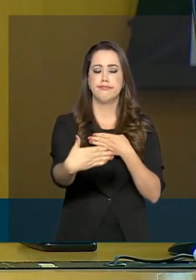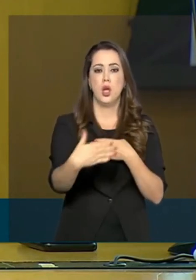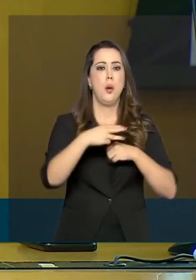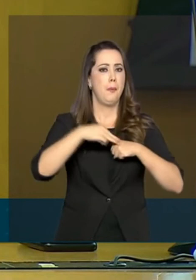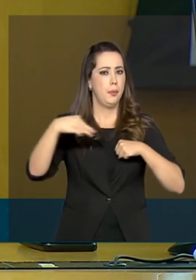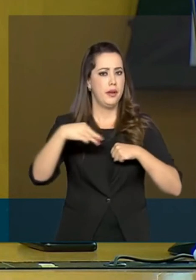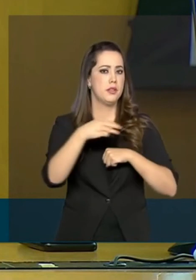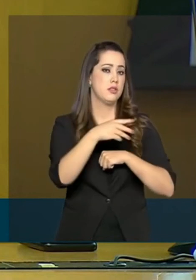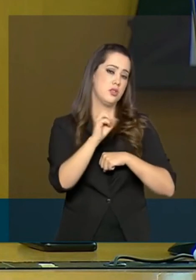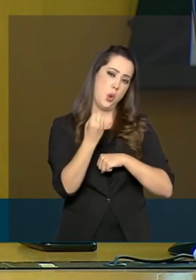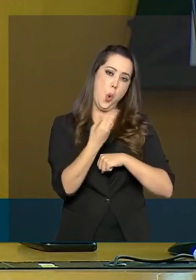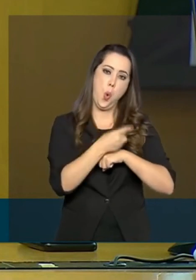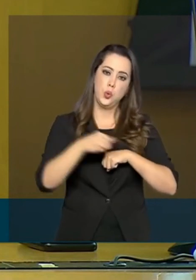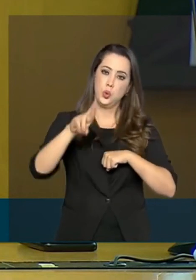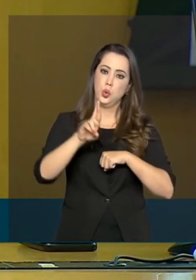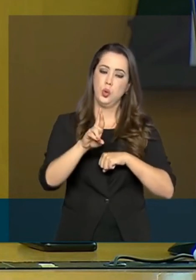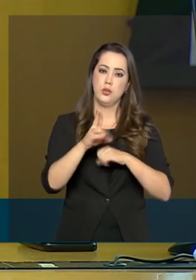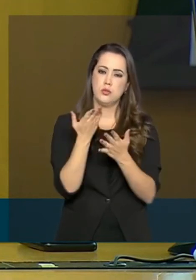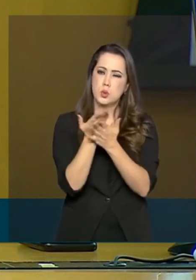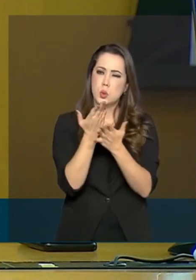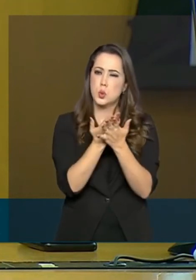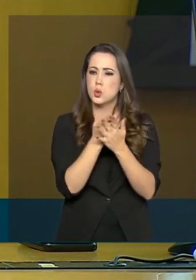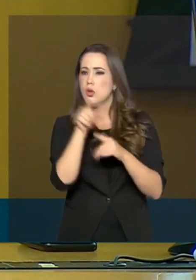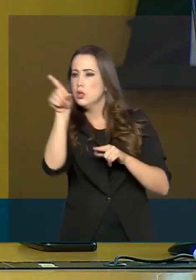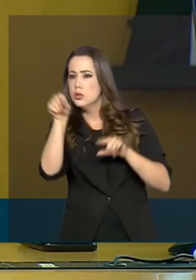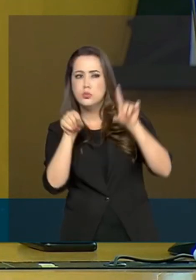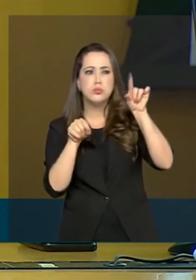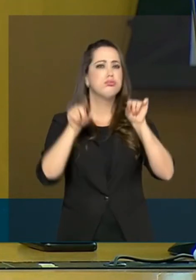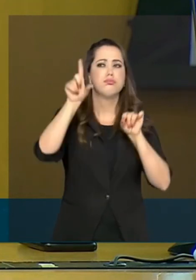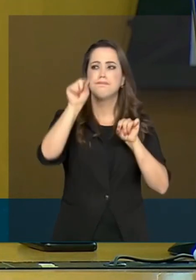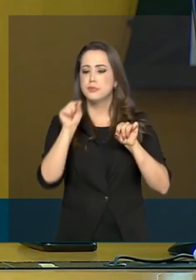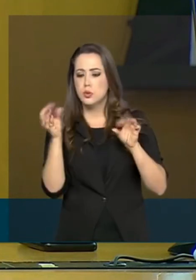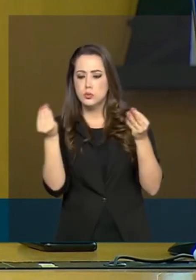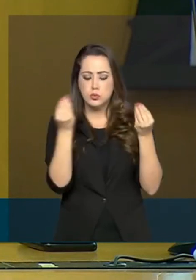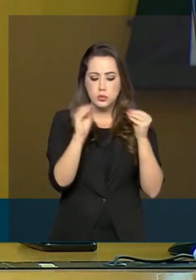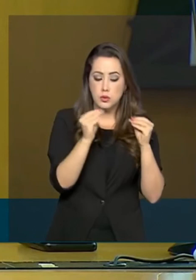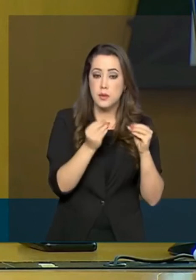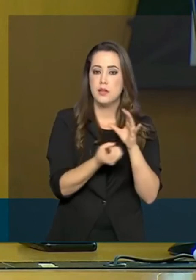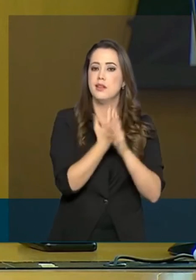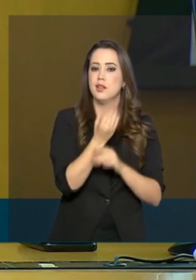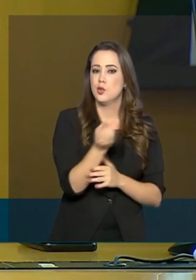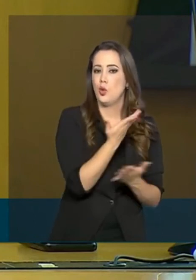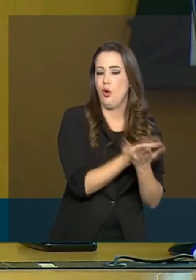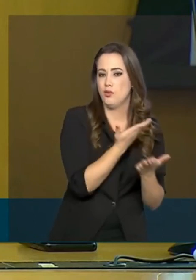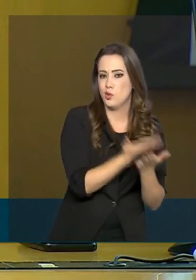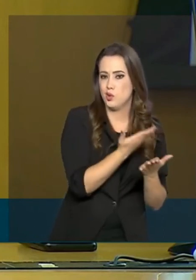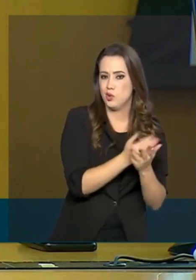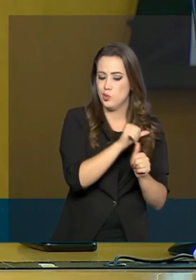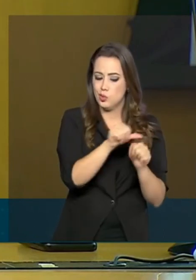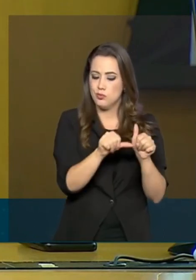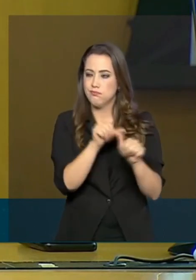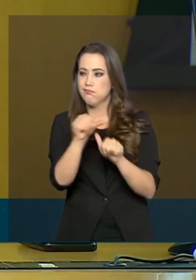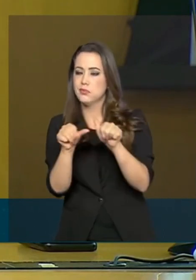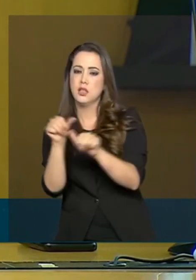os mais distintos dos sintomas, dados que vão modificar,